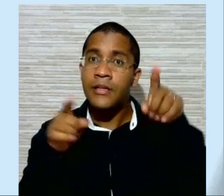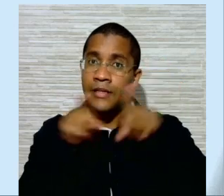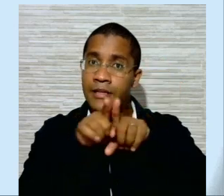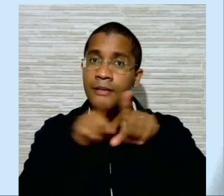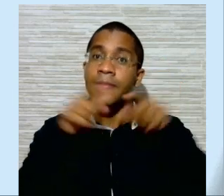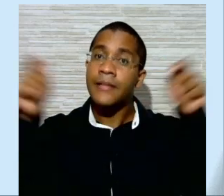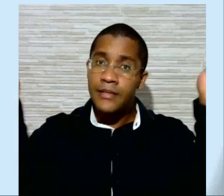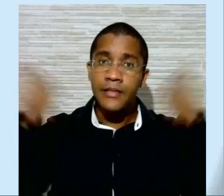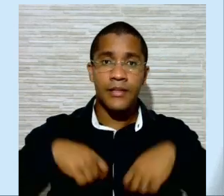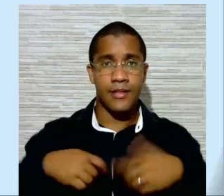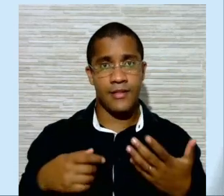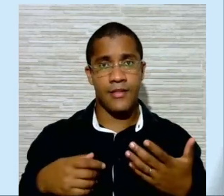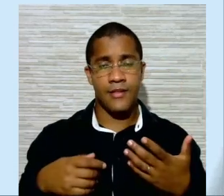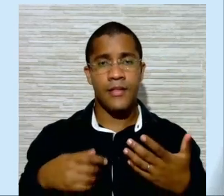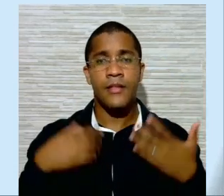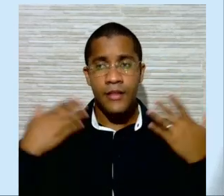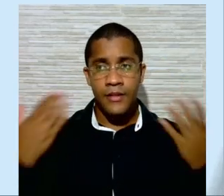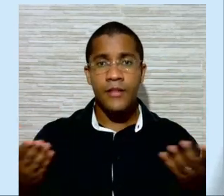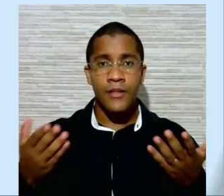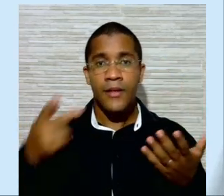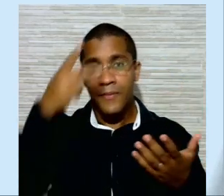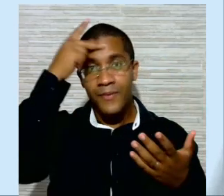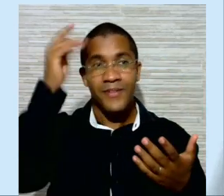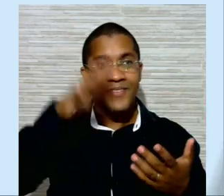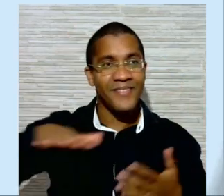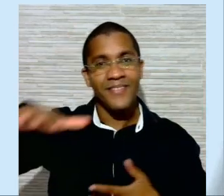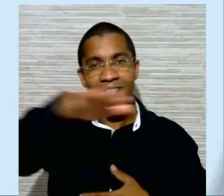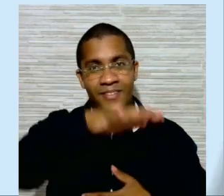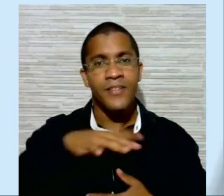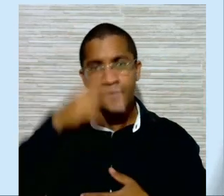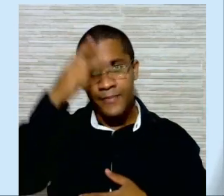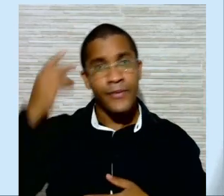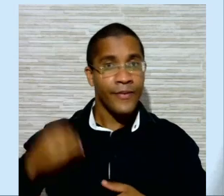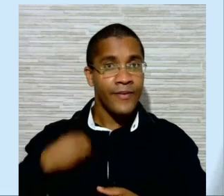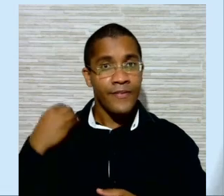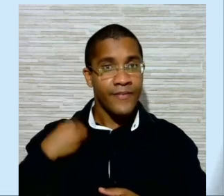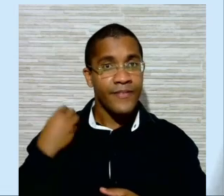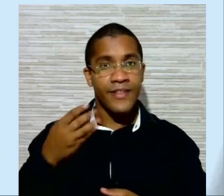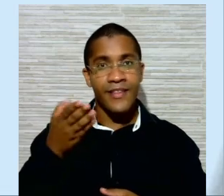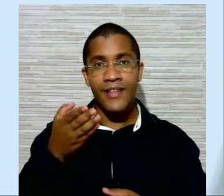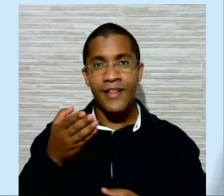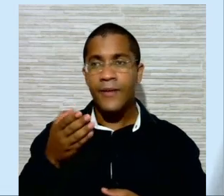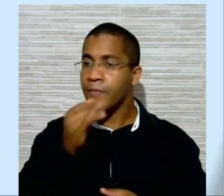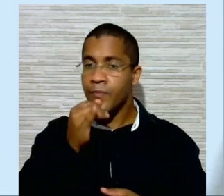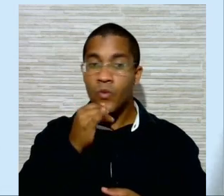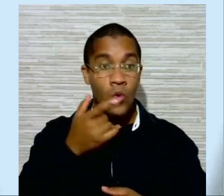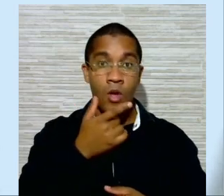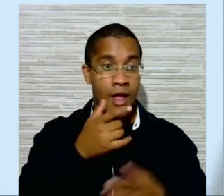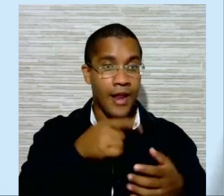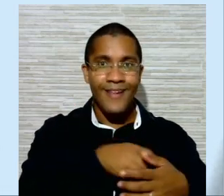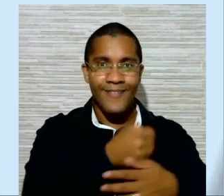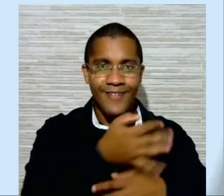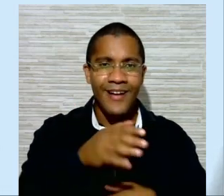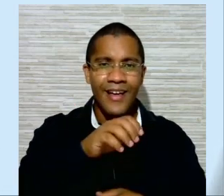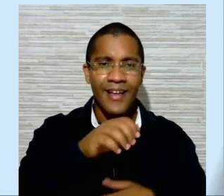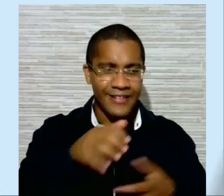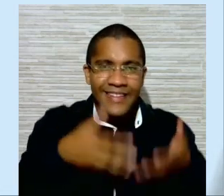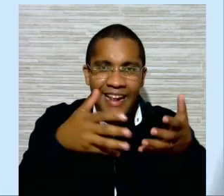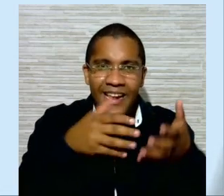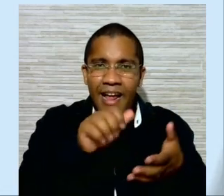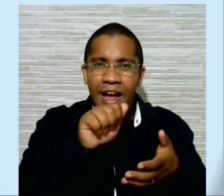no setor alimentício, tá, gente? E todas as pessoas também que estão nesse setor, né? O cara que vai transportar esse alface para outra